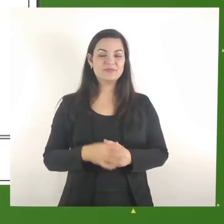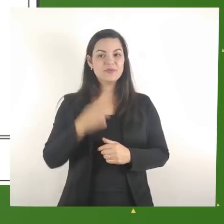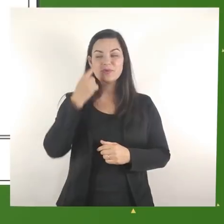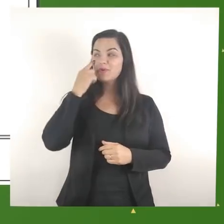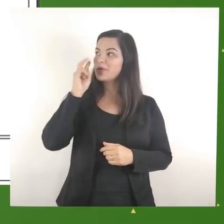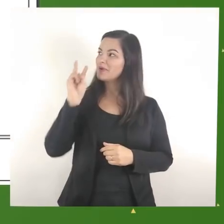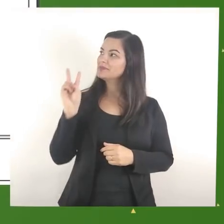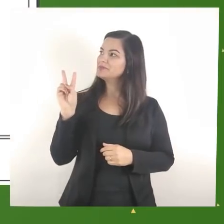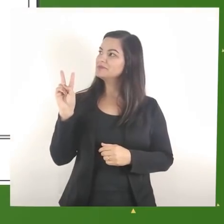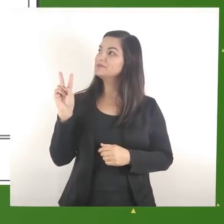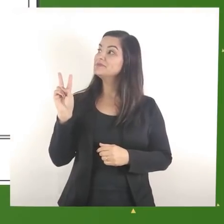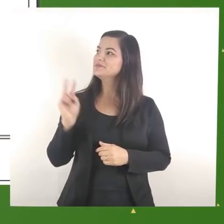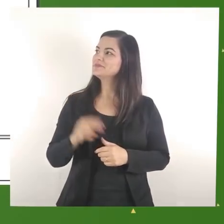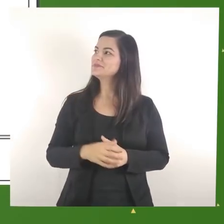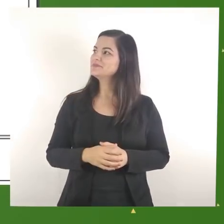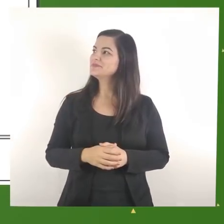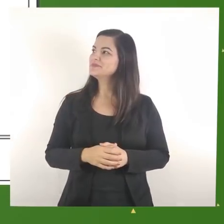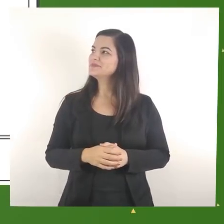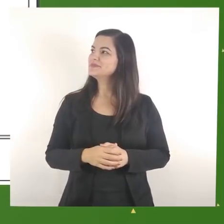Olha aqui.